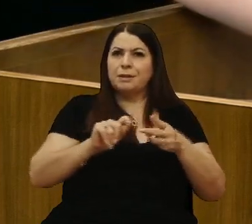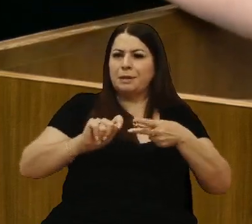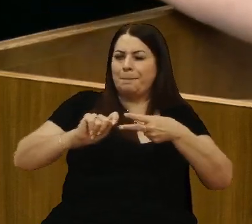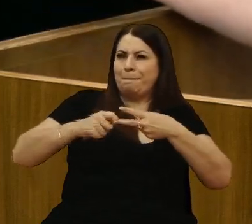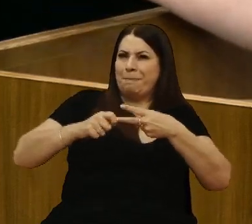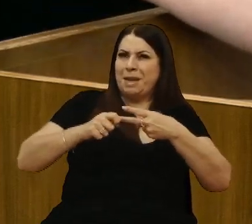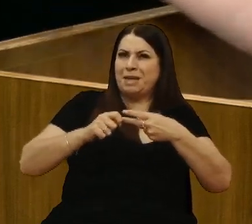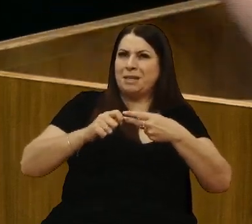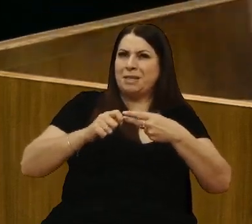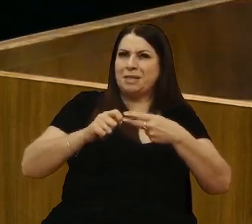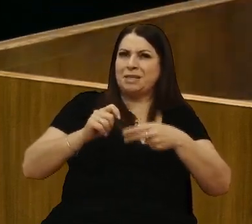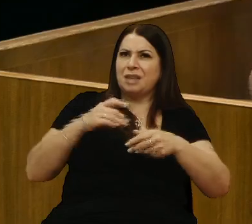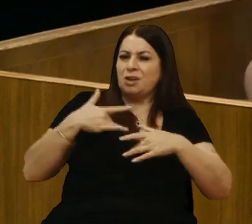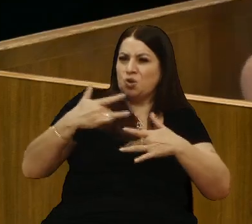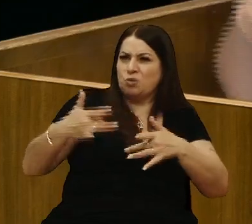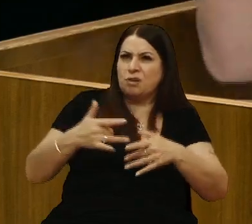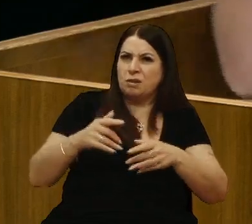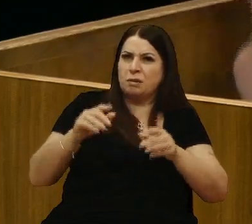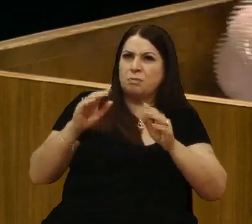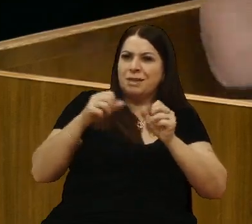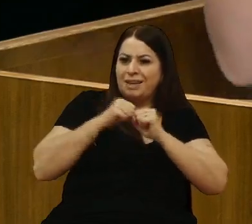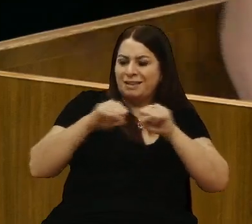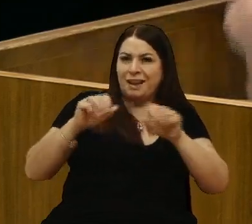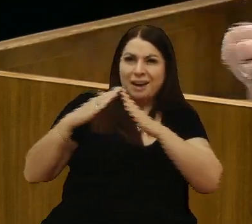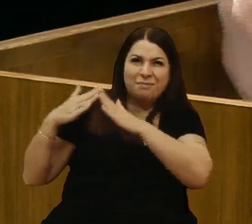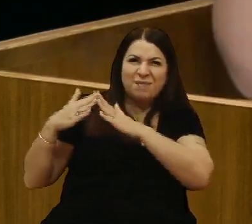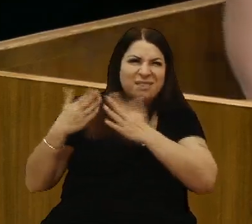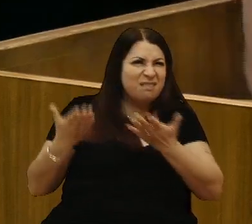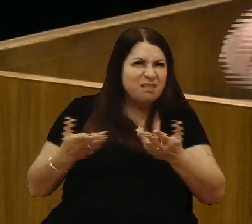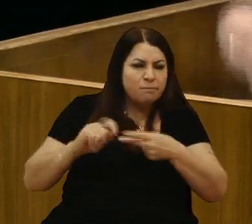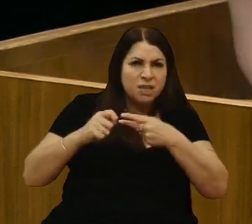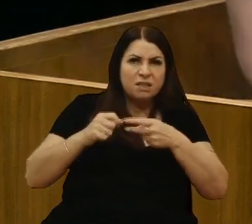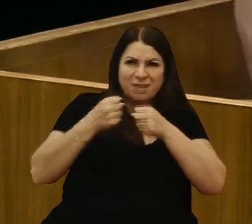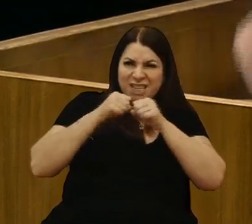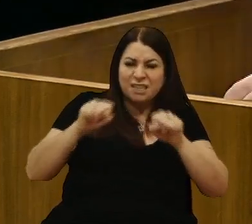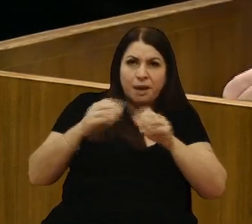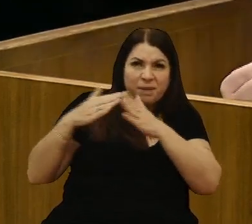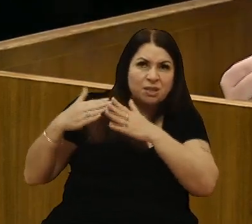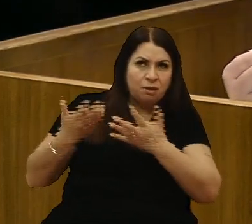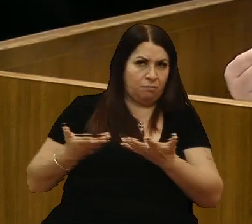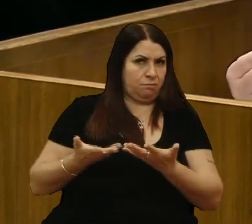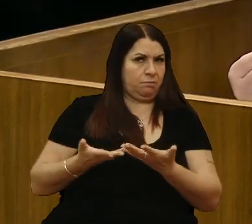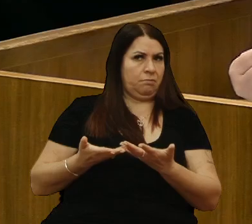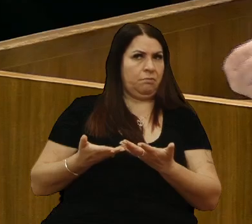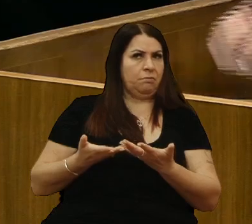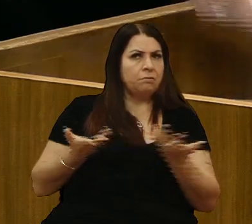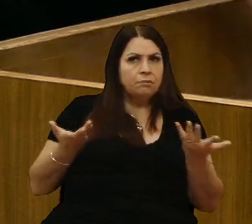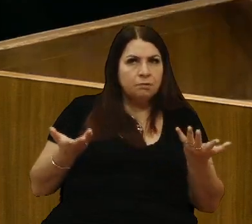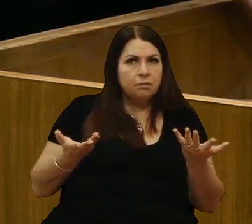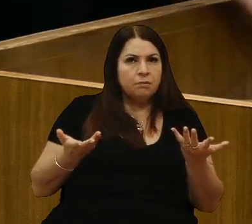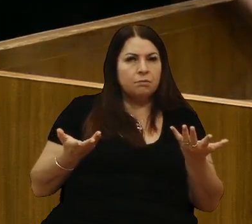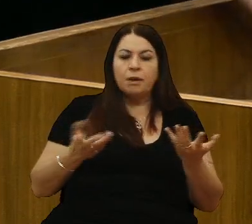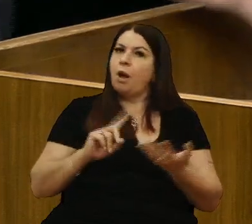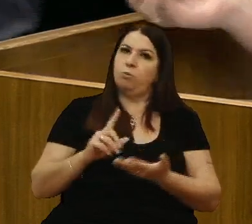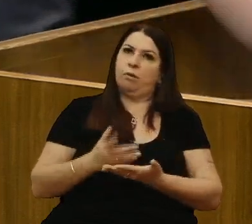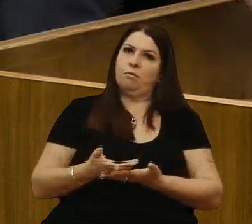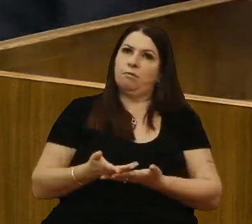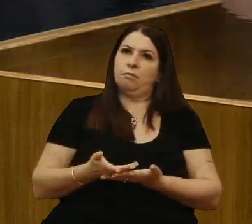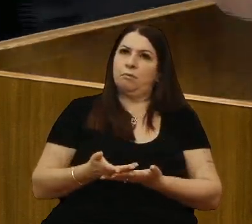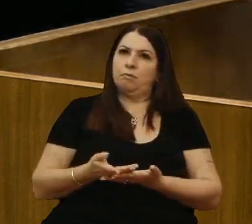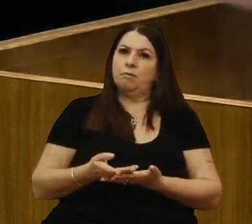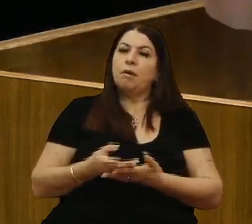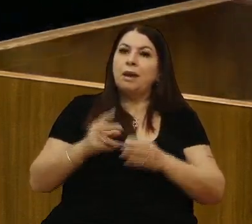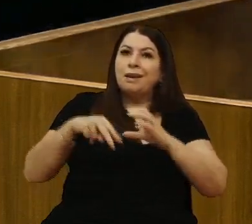para habitação. Gente, PIX solidário para a Secretaria da Habitação? Não, né? Que a